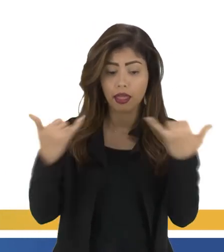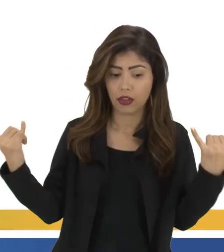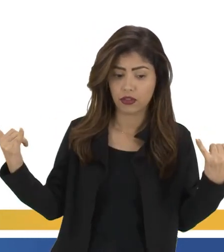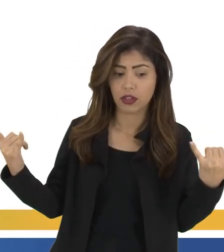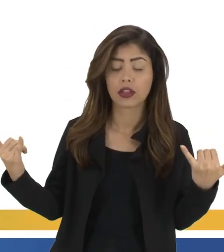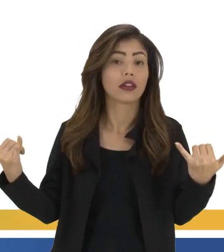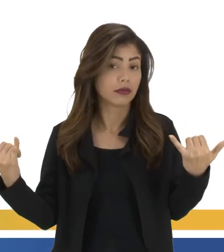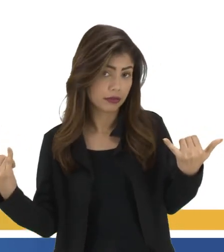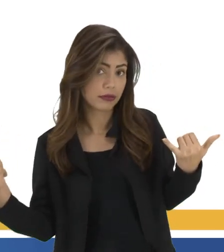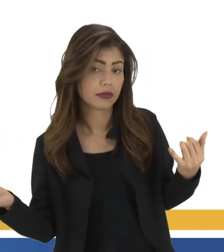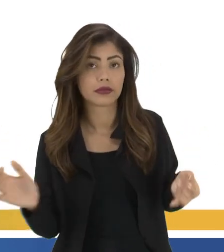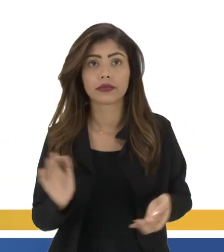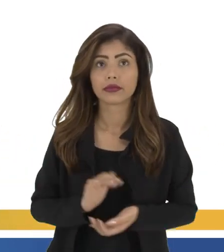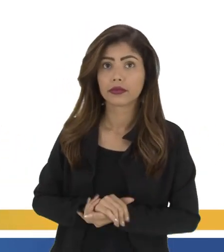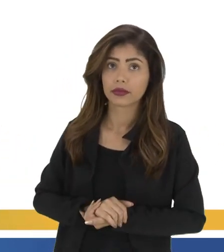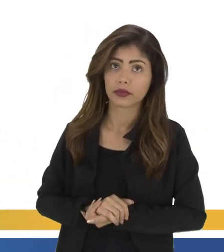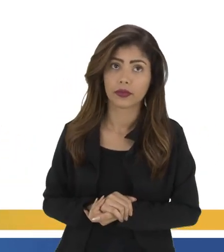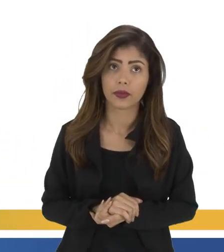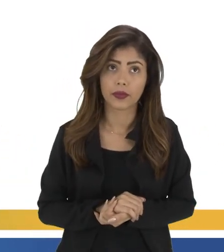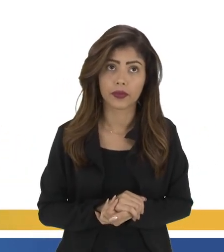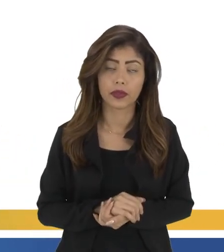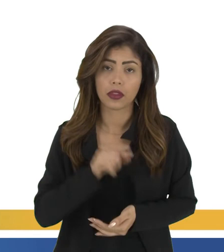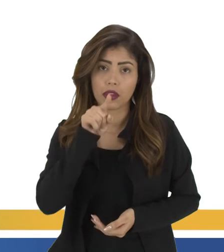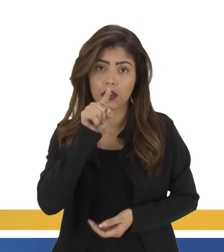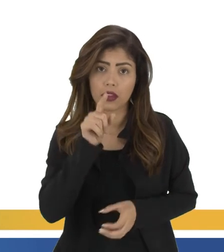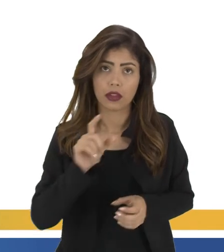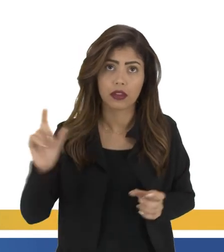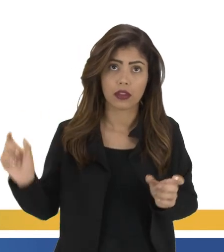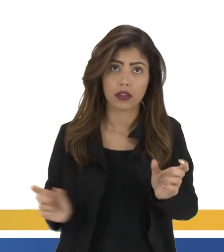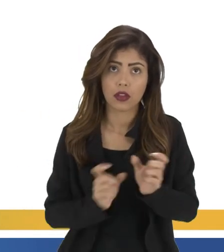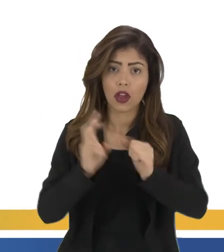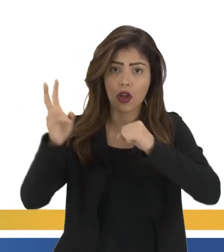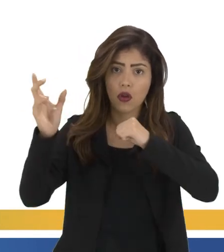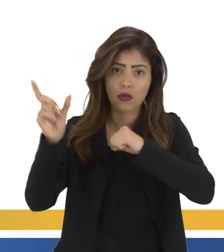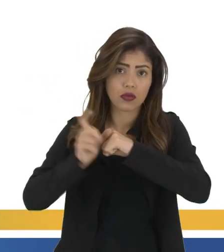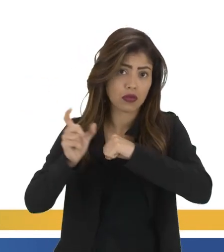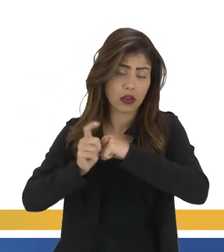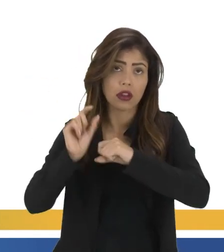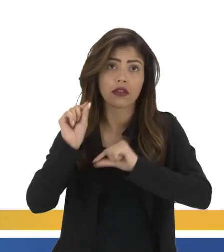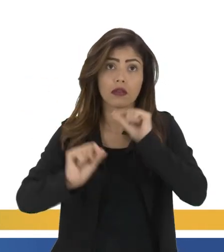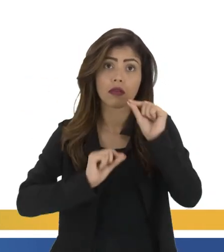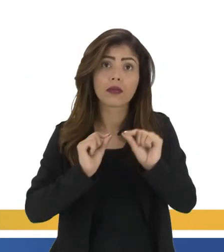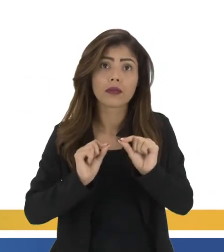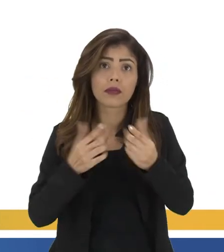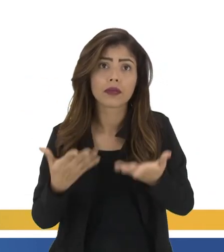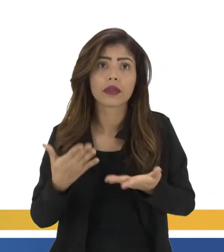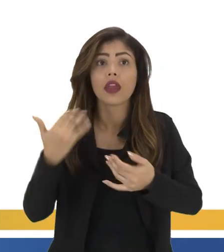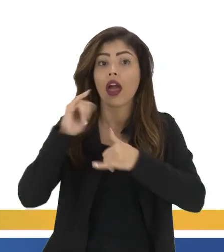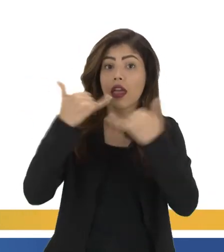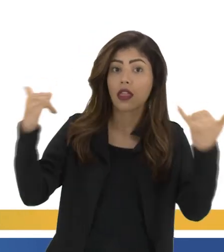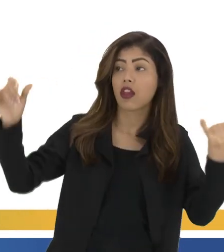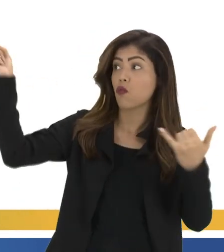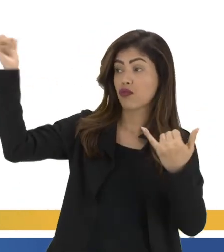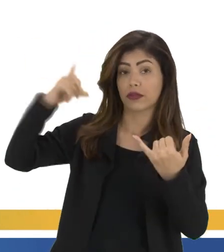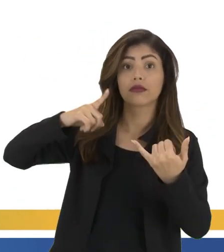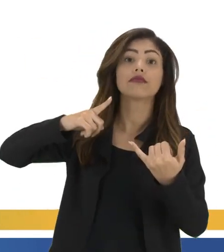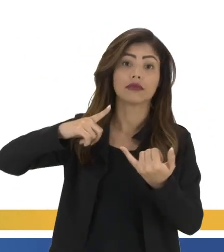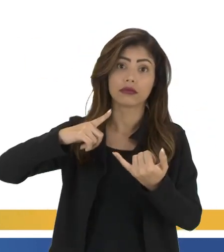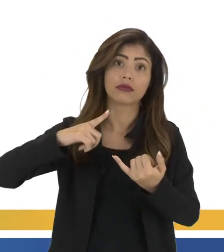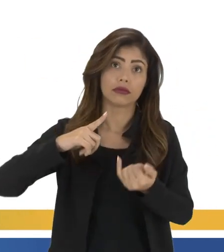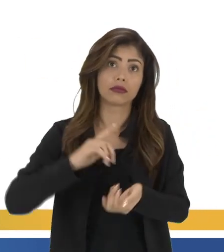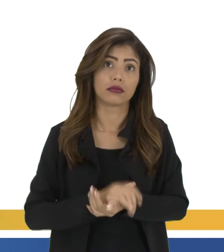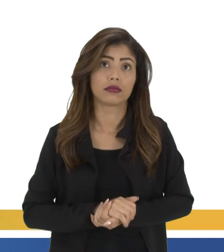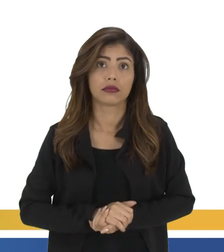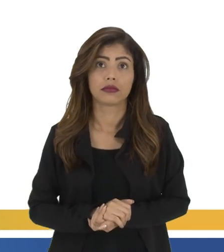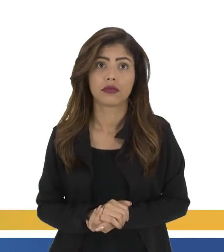energia alternativa. O sujeito aí é solar energy, energia solar. Solar energy won't